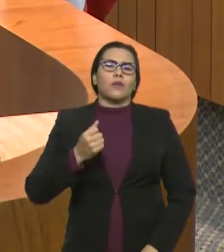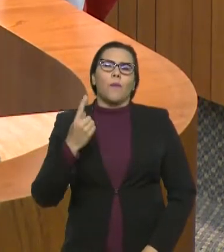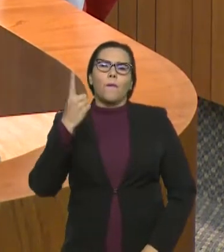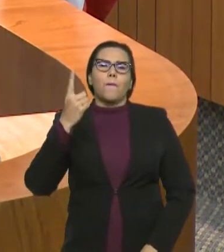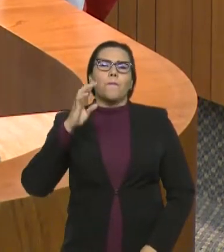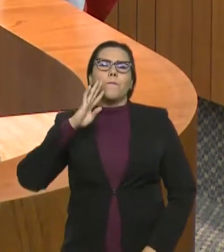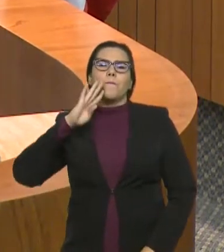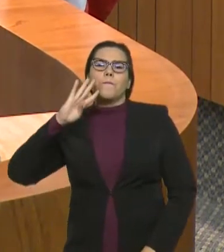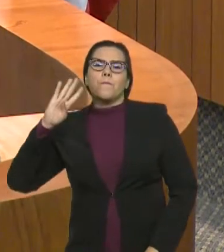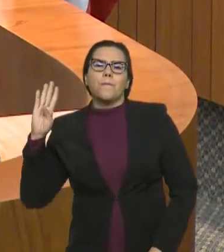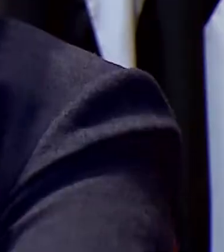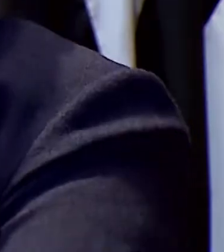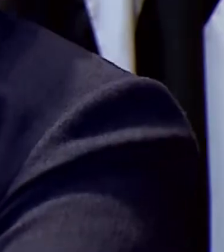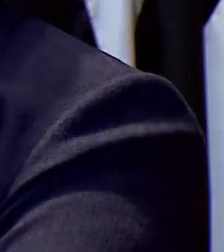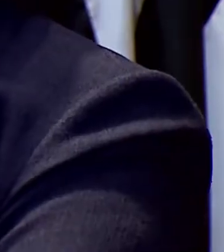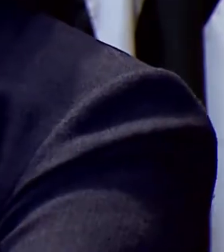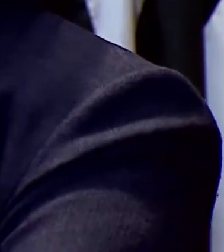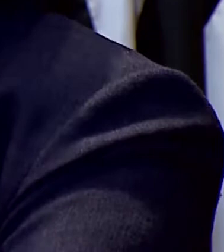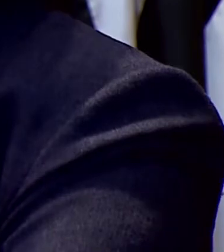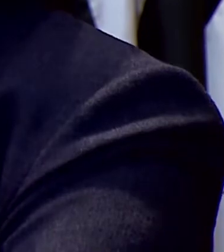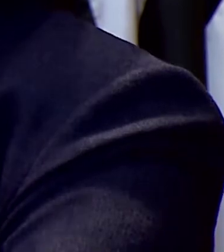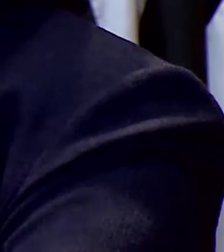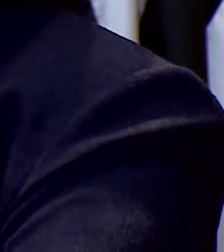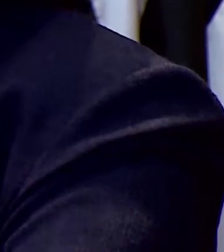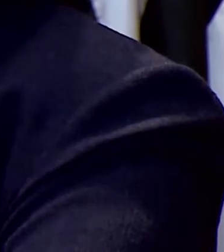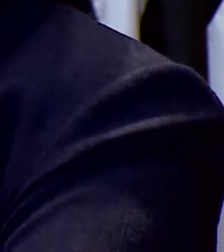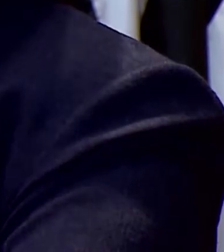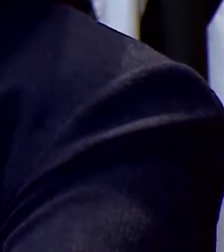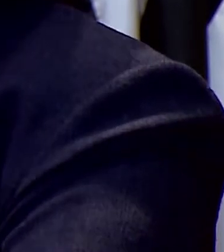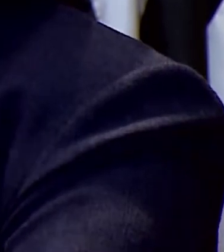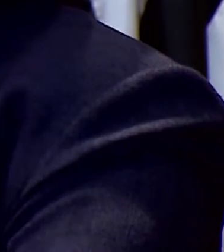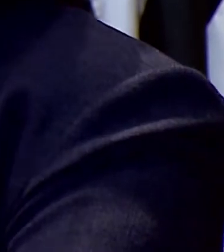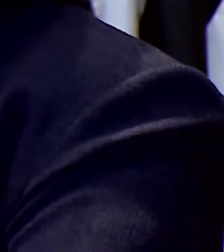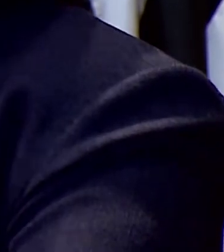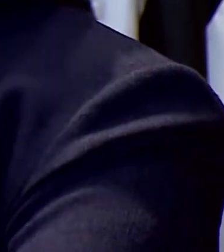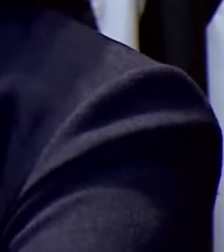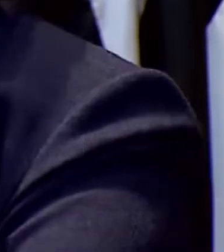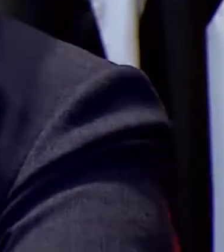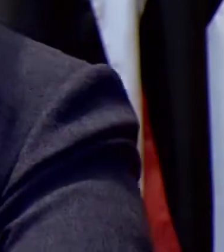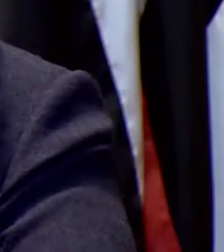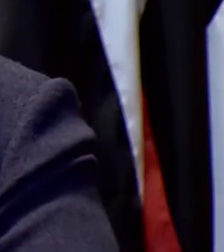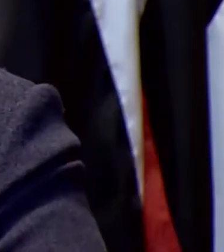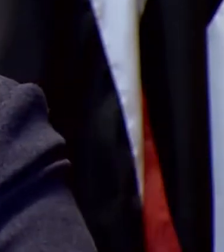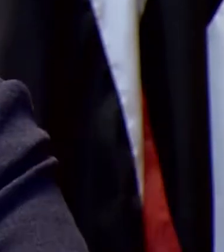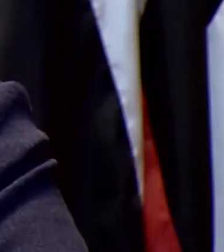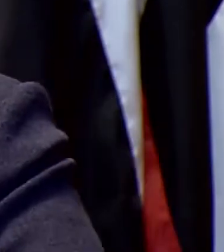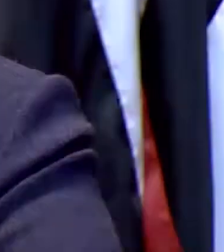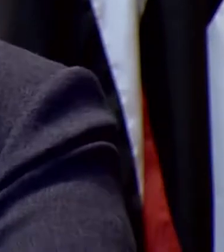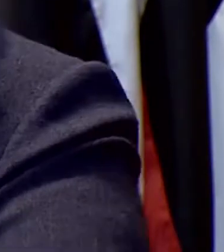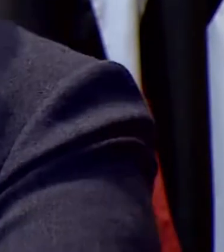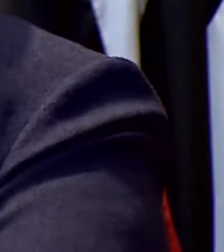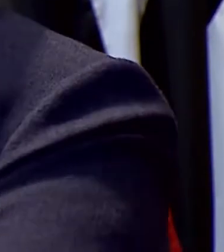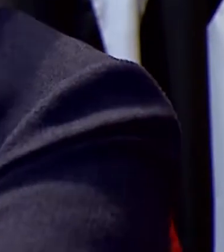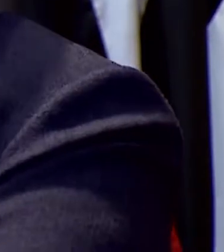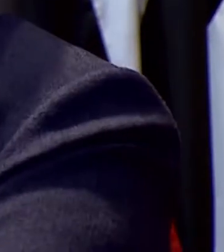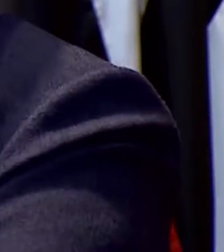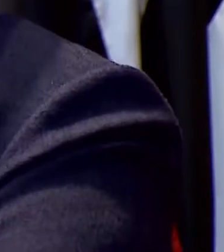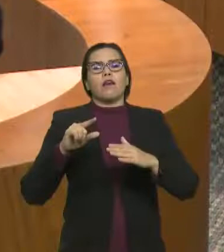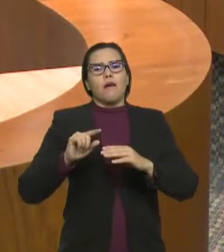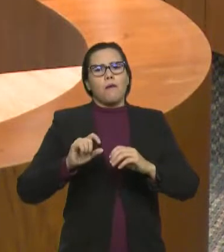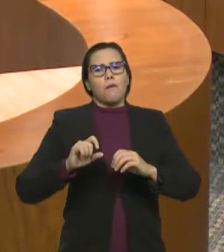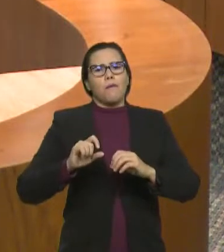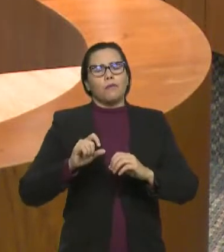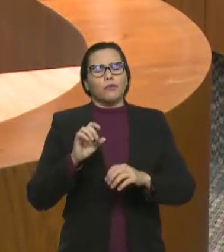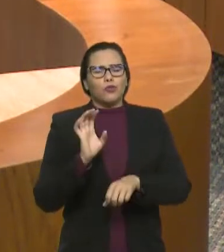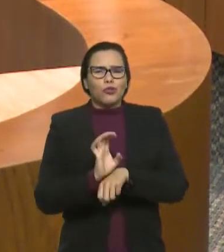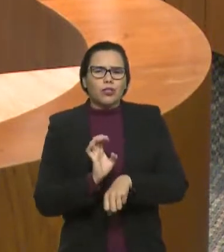é motivo de alegria. A deputada professora Socorro Joaquim deu destaque para os avanços no setor de educação no estado.